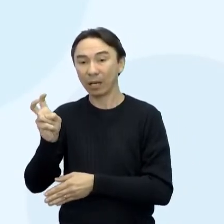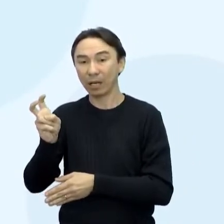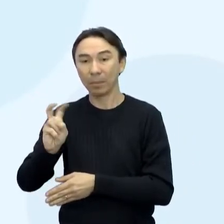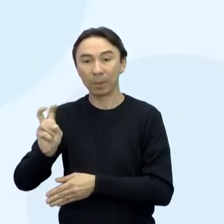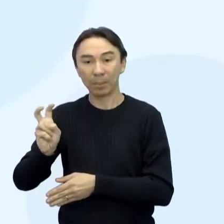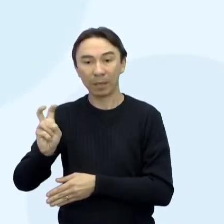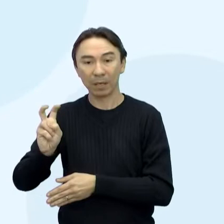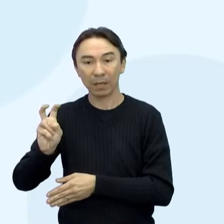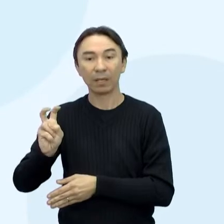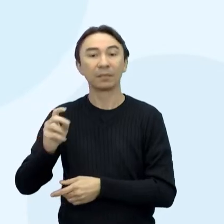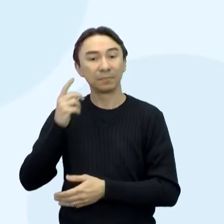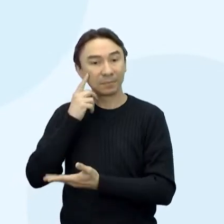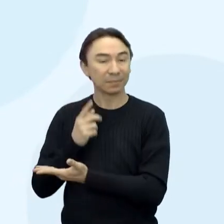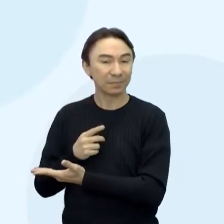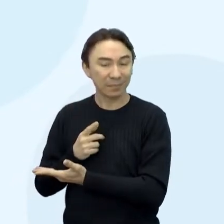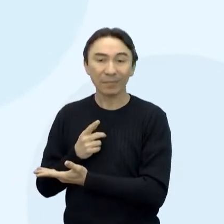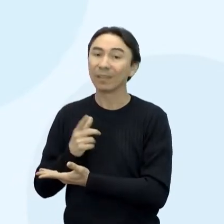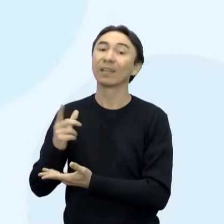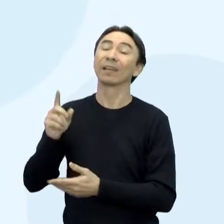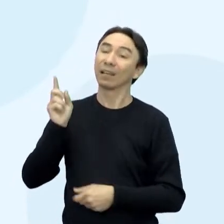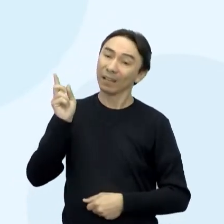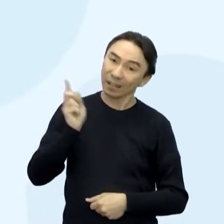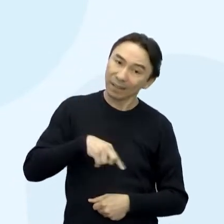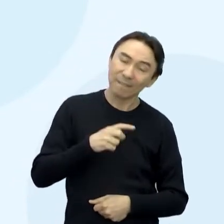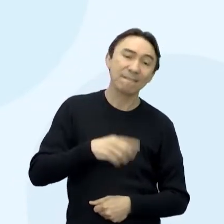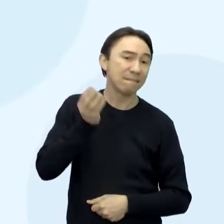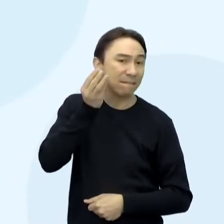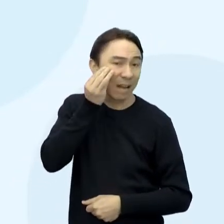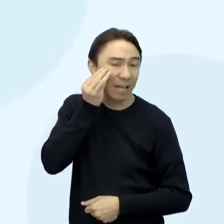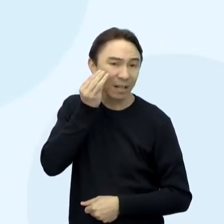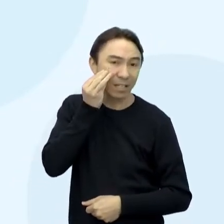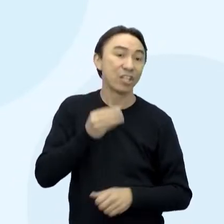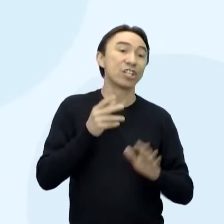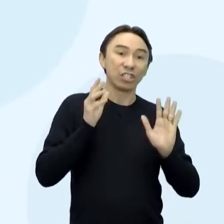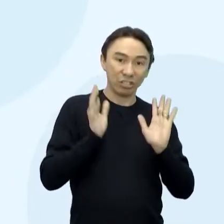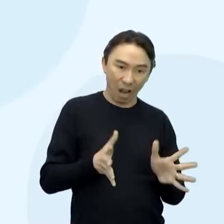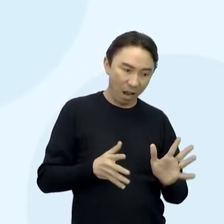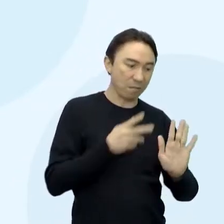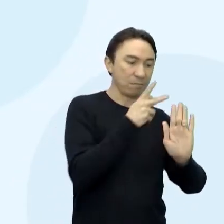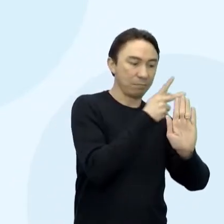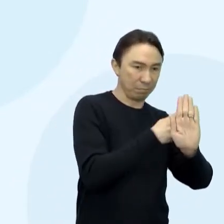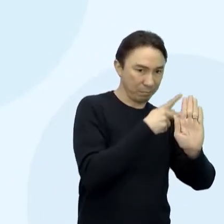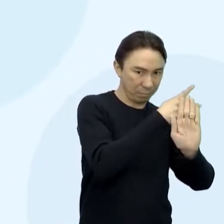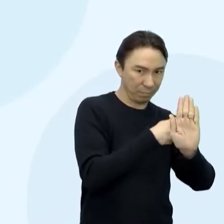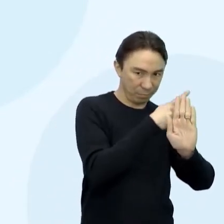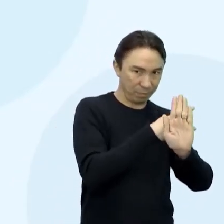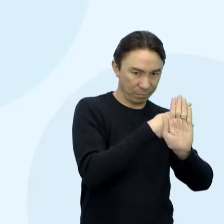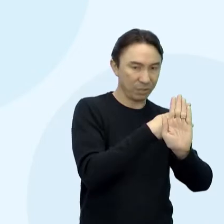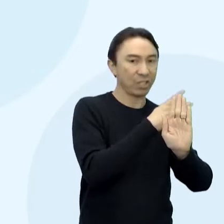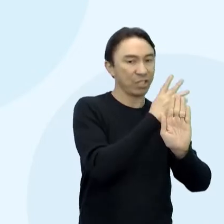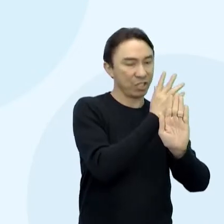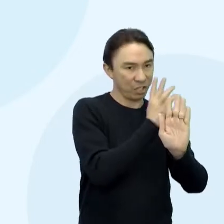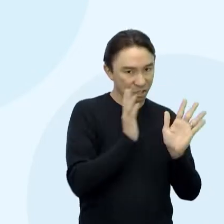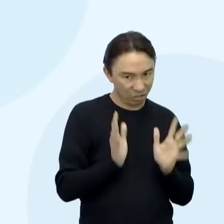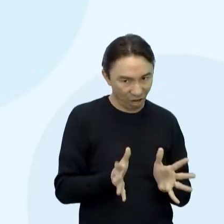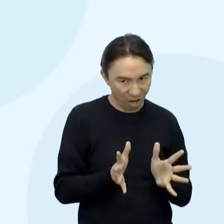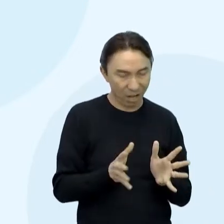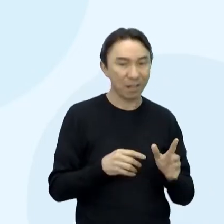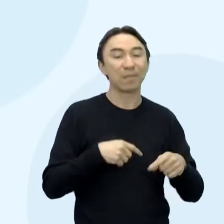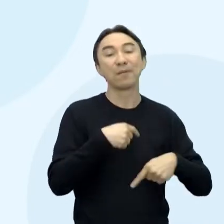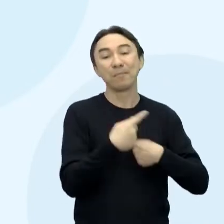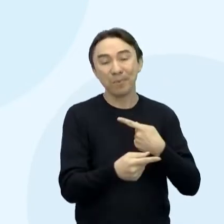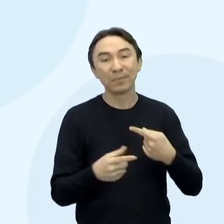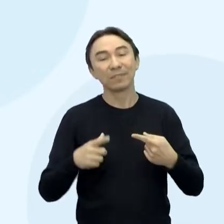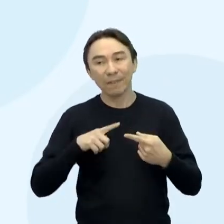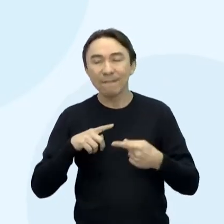e experimentar os protótipos. Então, eu preciso desenvolver uma tampinha que não